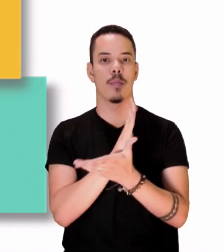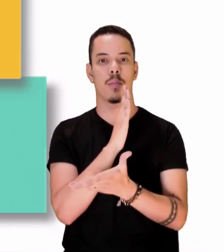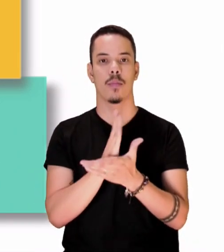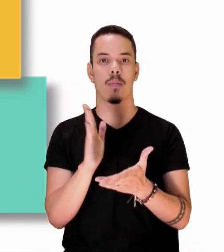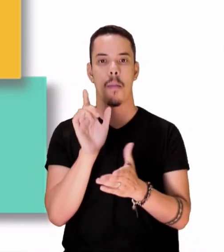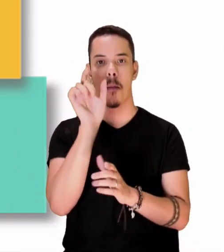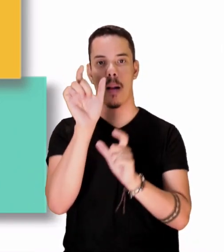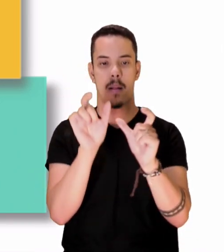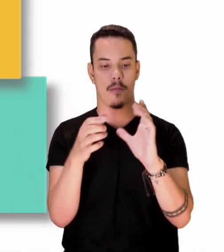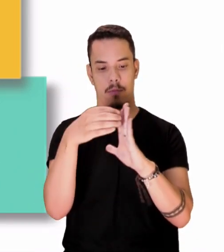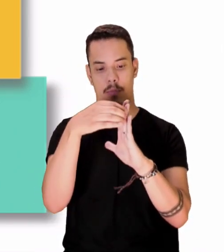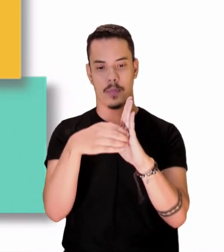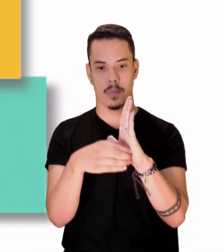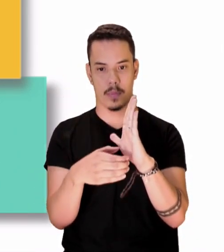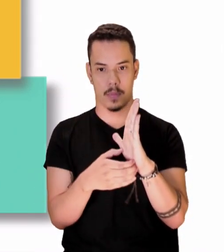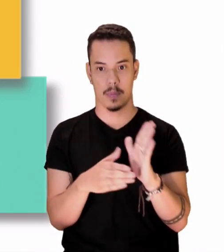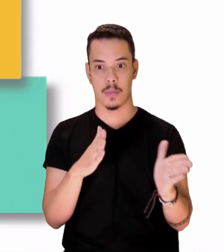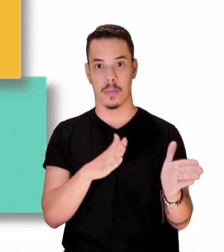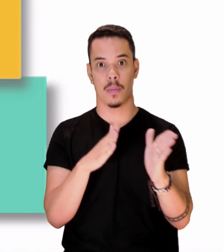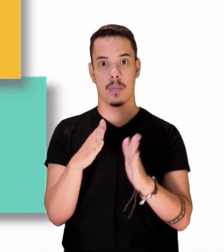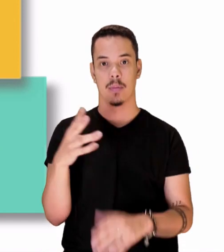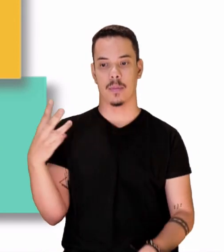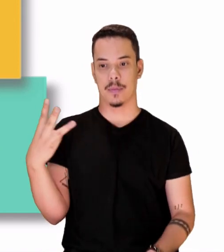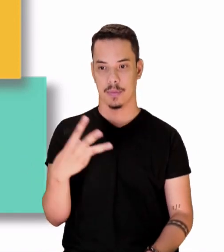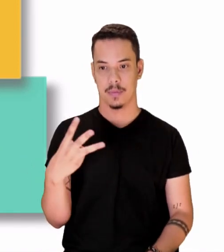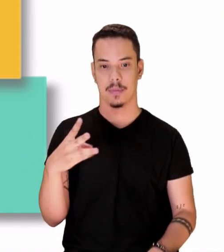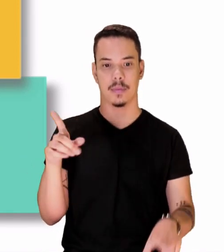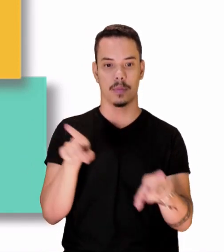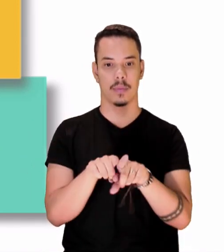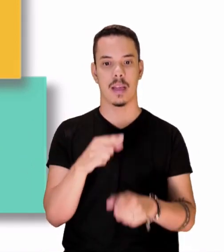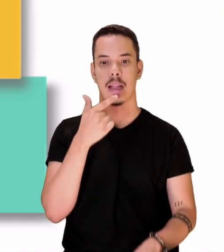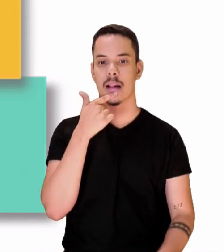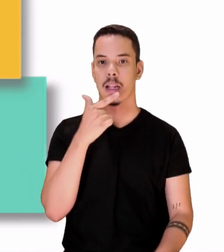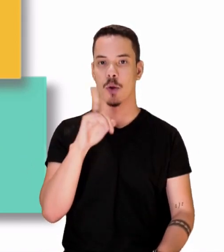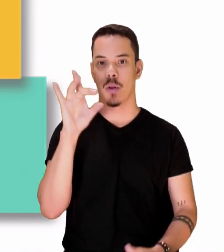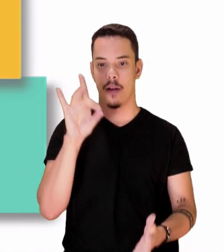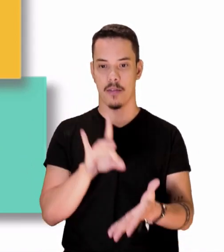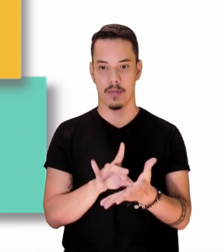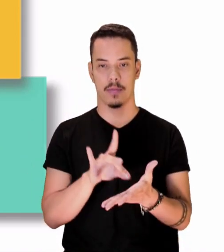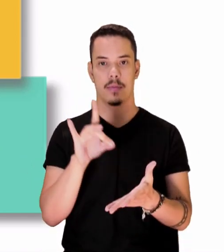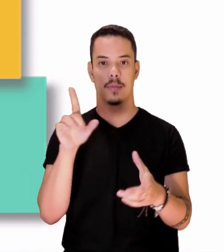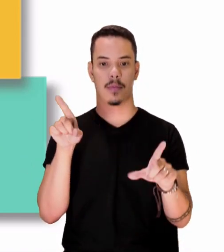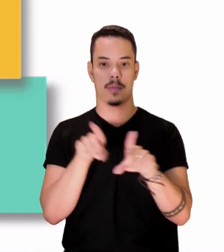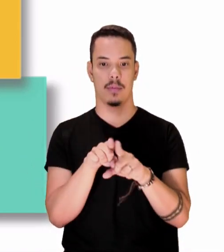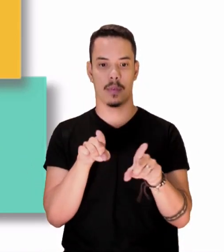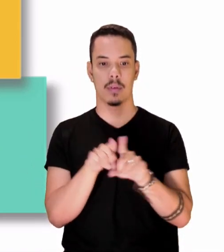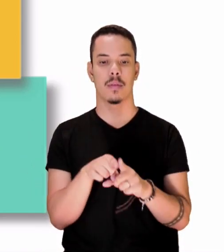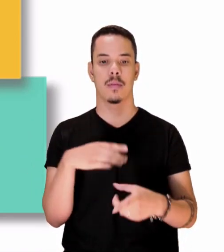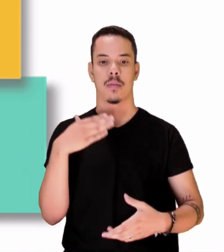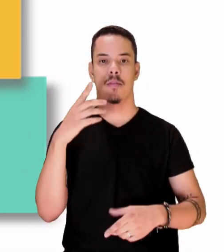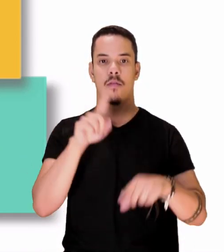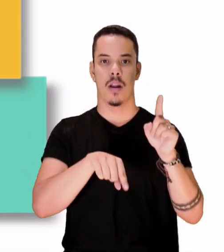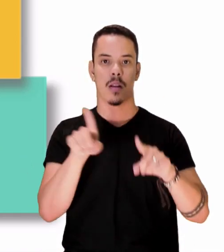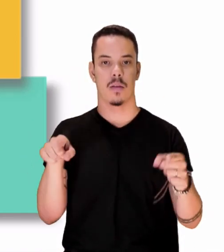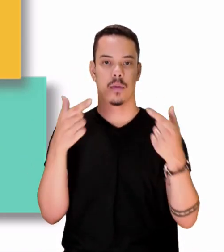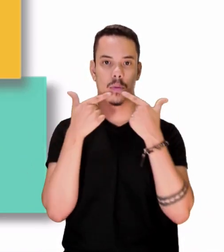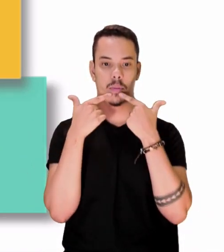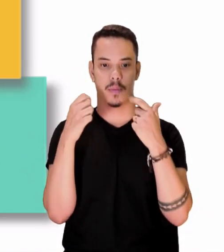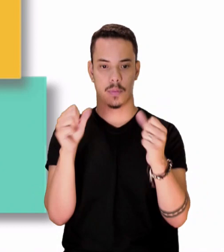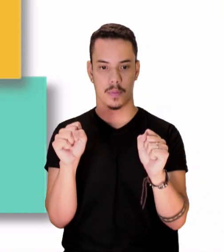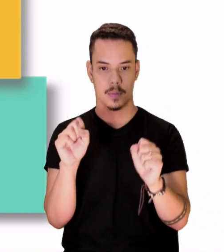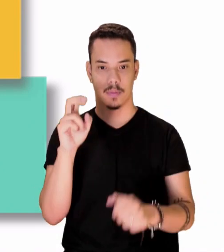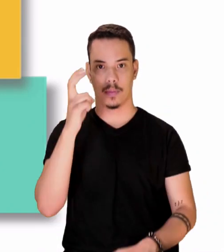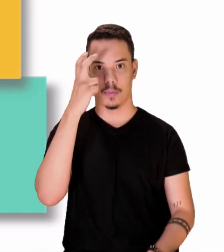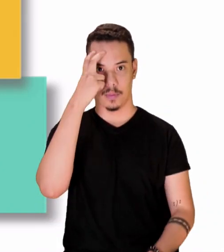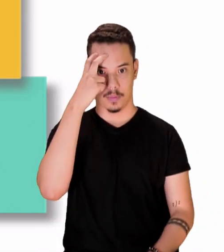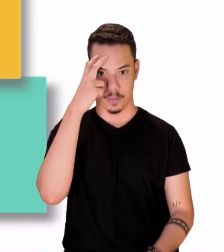de palavras, parte 3, língua viva, originalidade, identidade cultural, variação linguística e